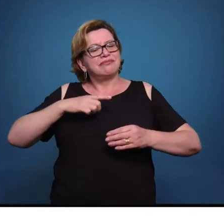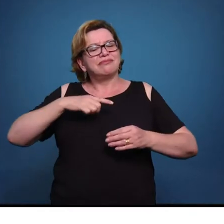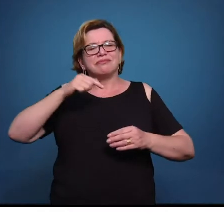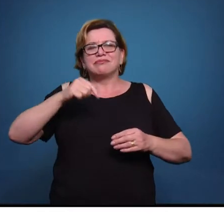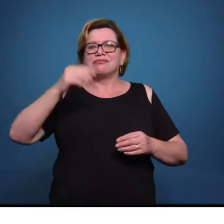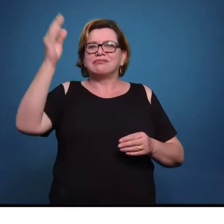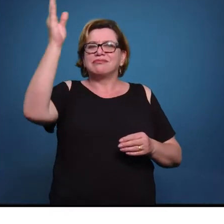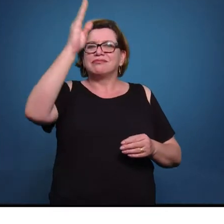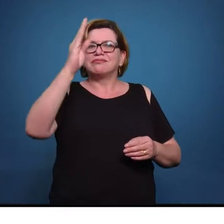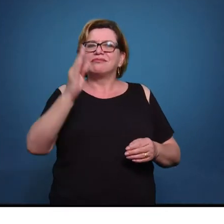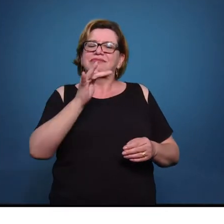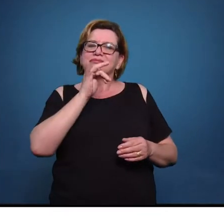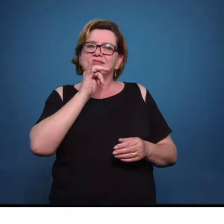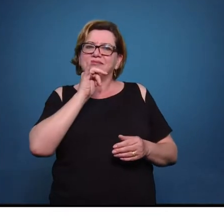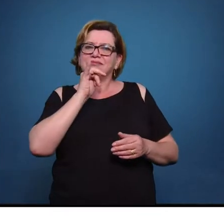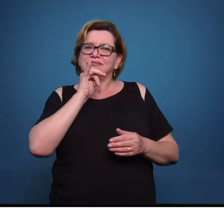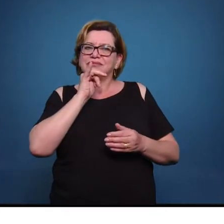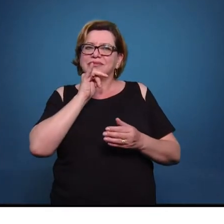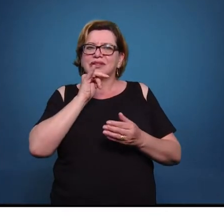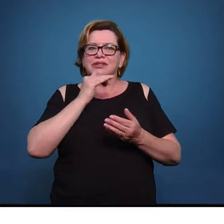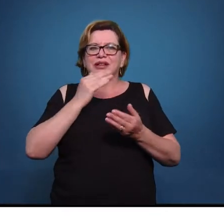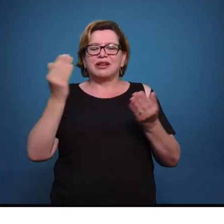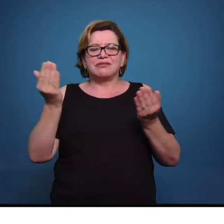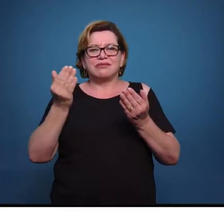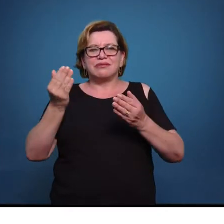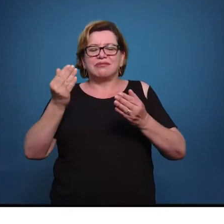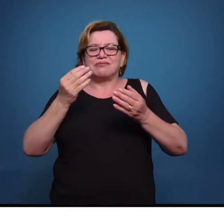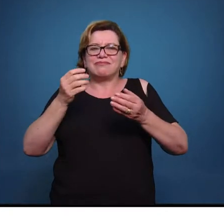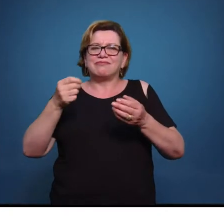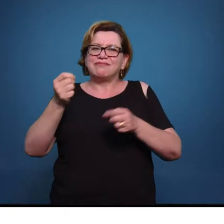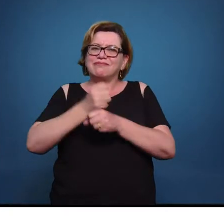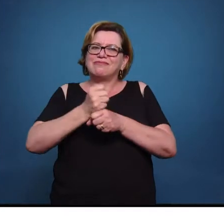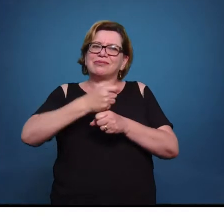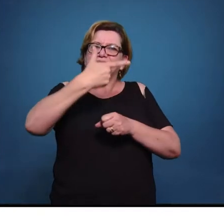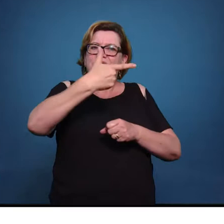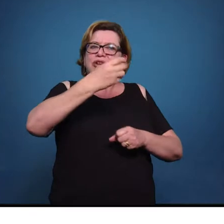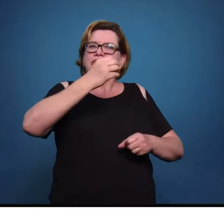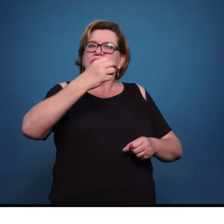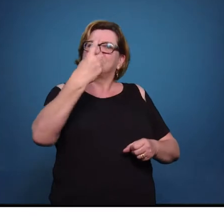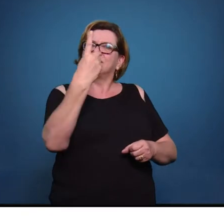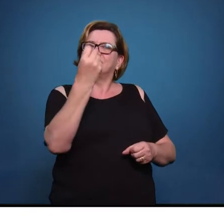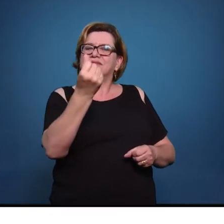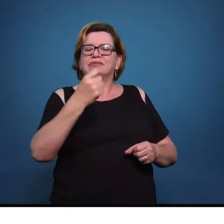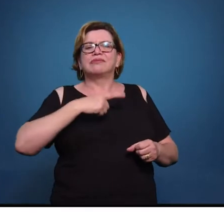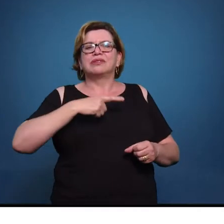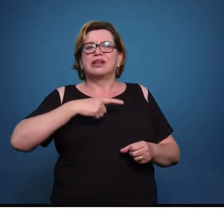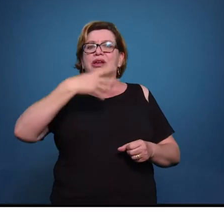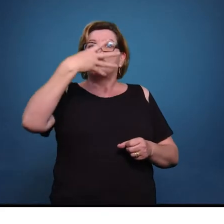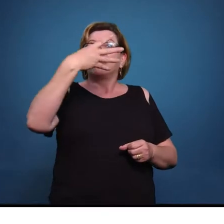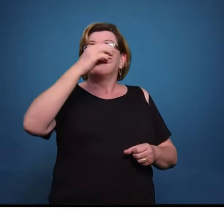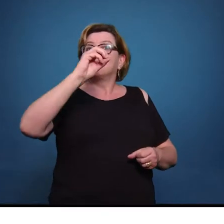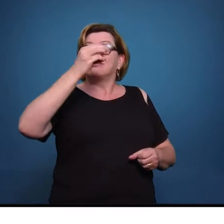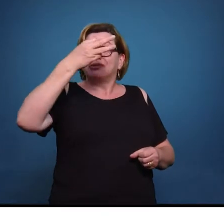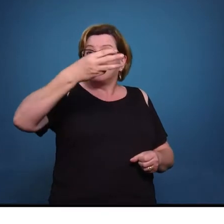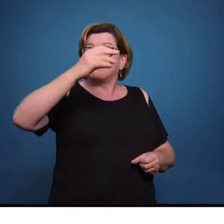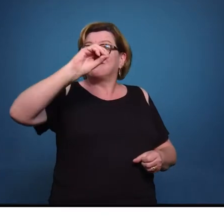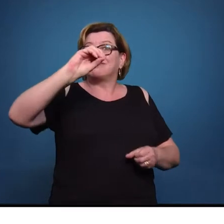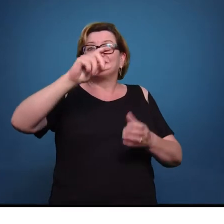Brasil. Por exemplo, no final deste 2016, nós temos cerca de 430 jornais diários, além de